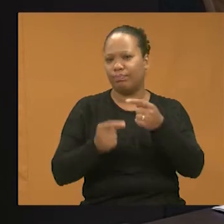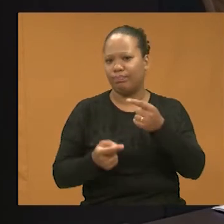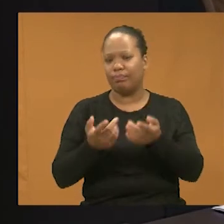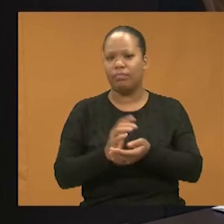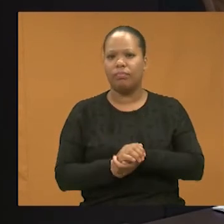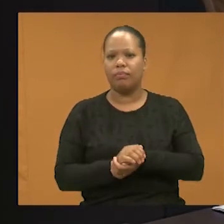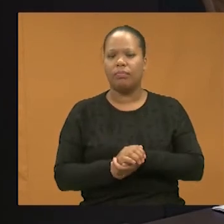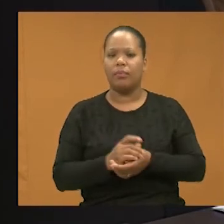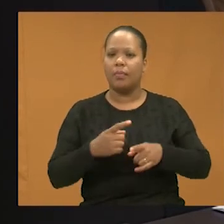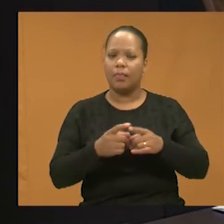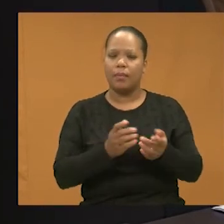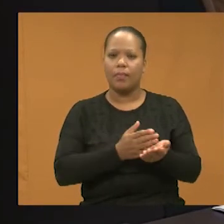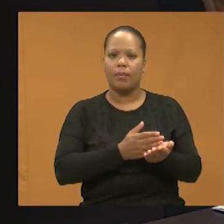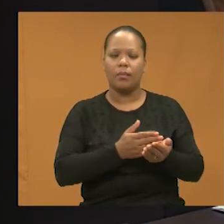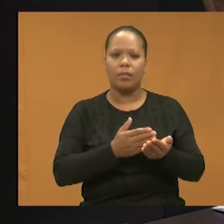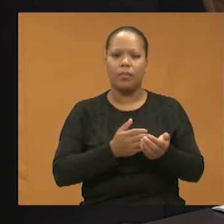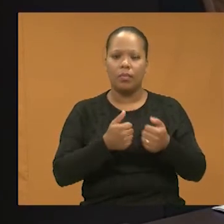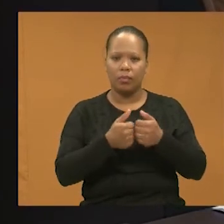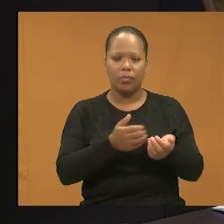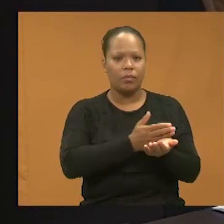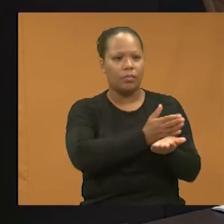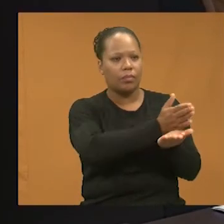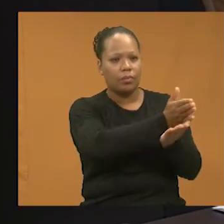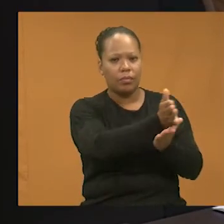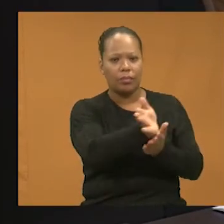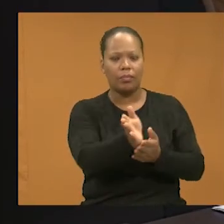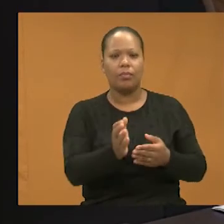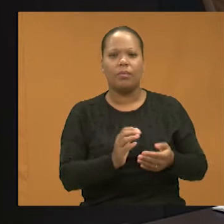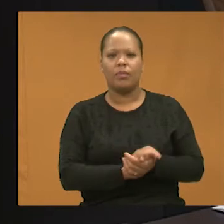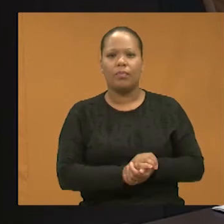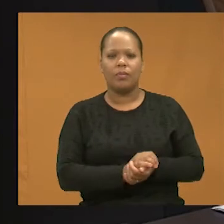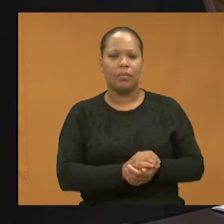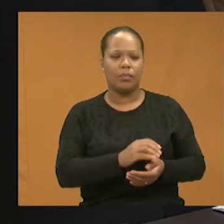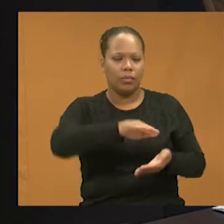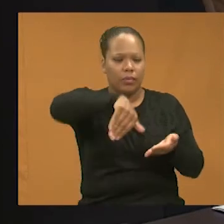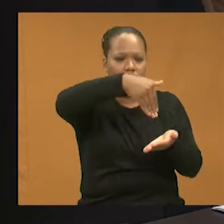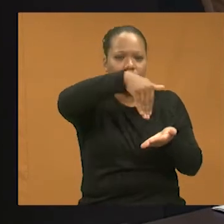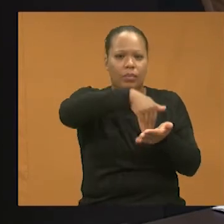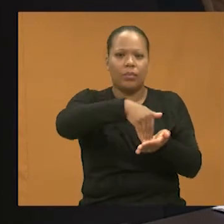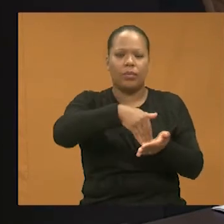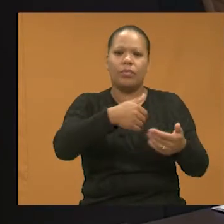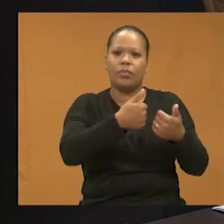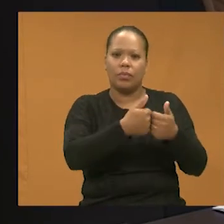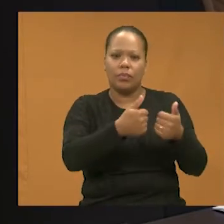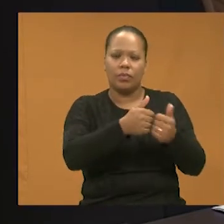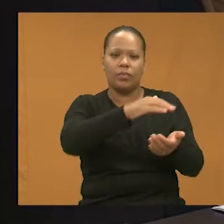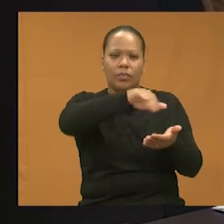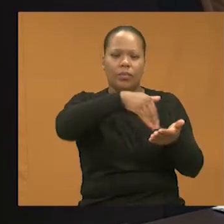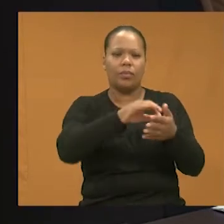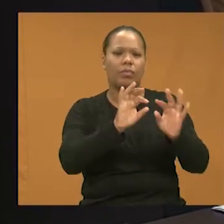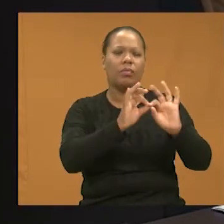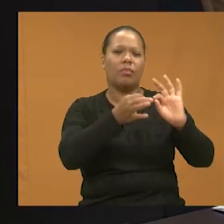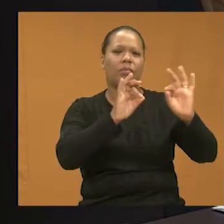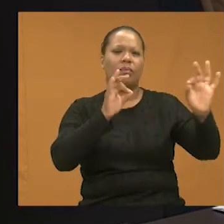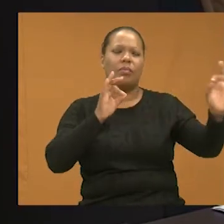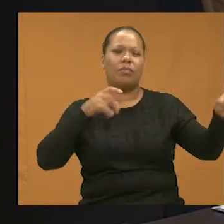um desvio do ônibus para que atenda, pelo menos, a região mais central do bairro. Porque vendo que a distância é muito grande